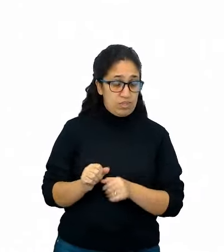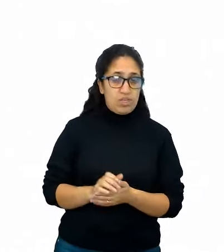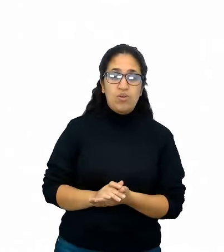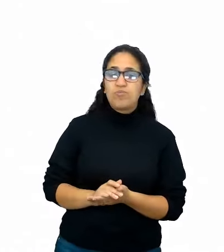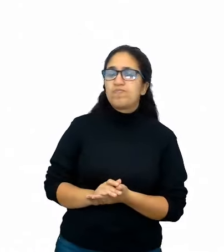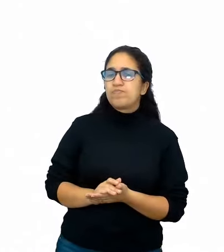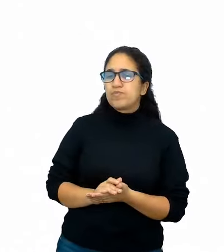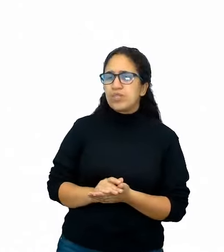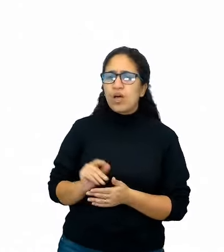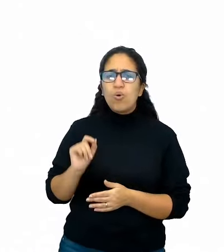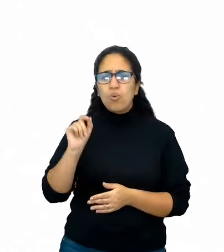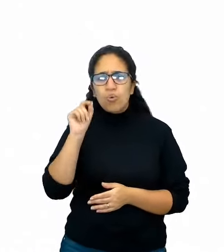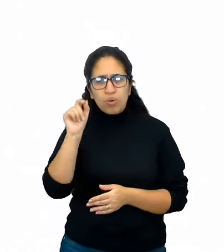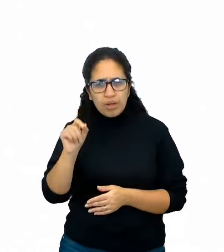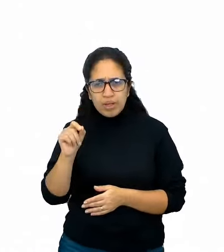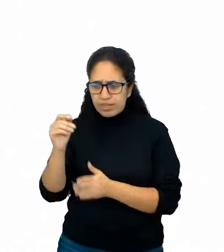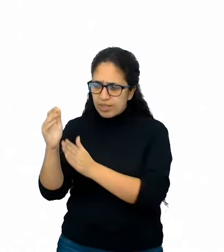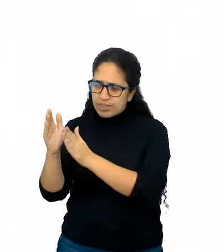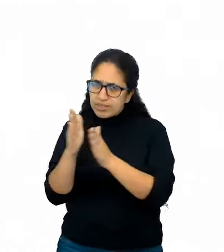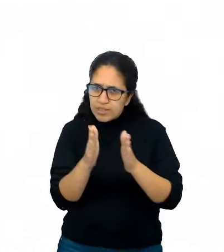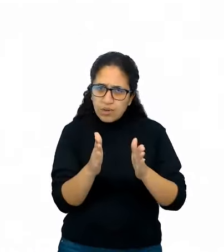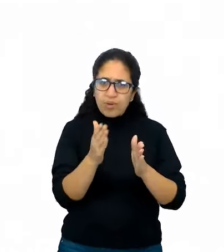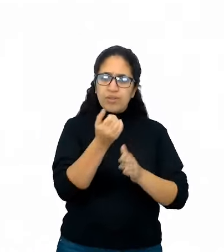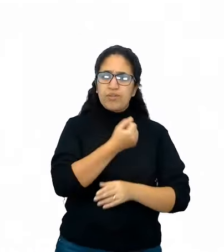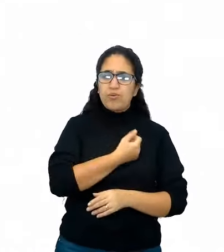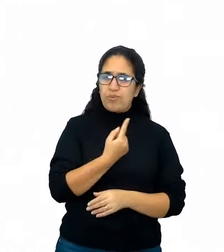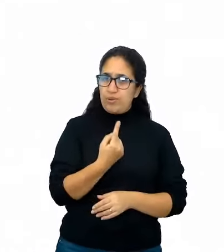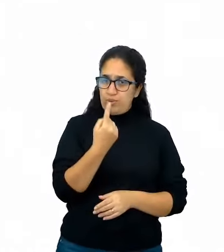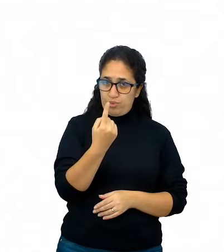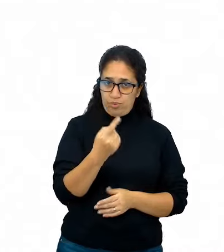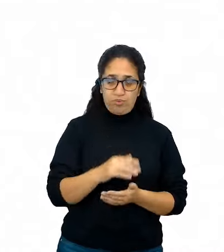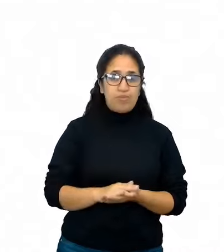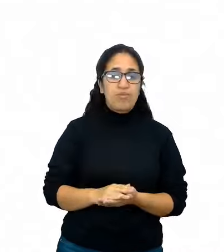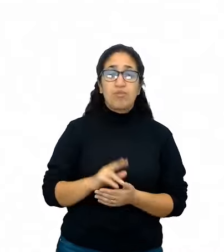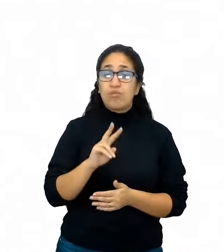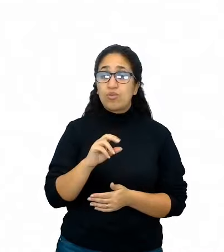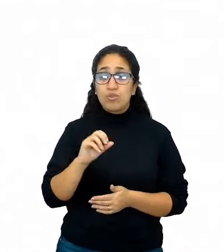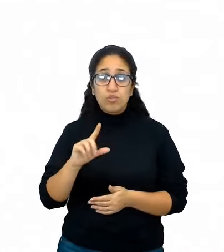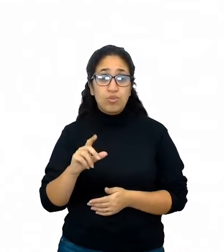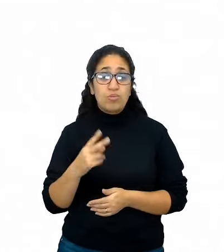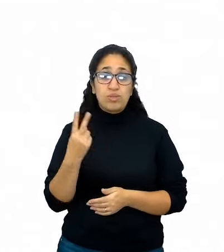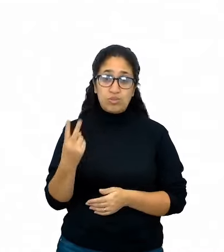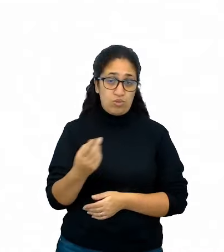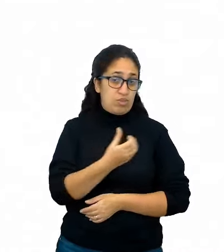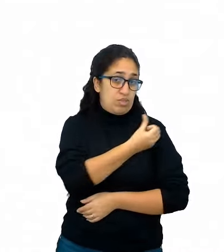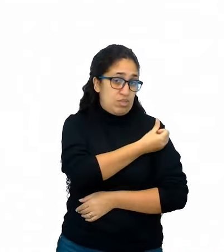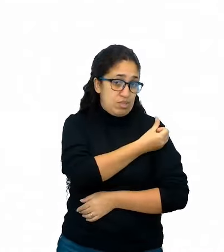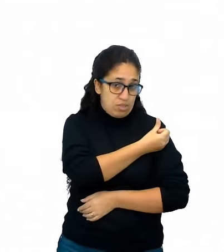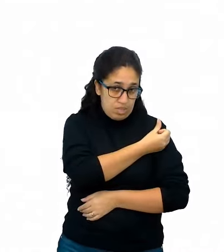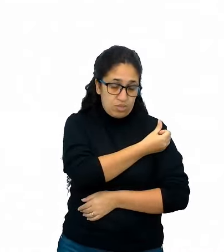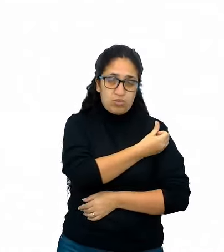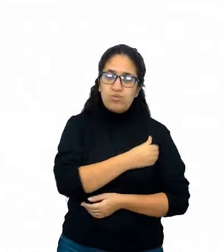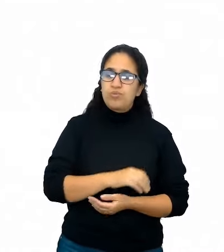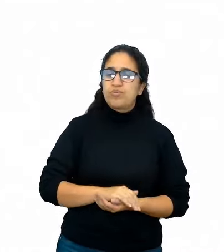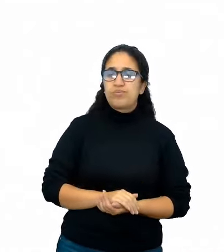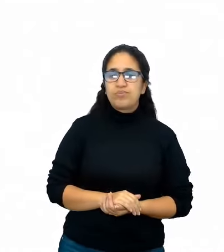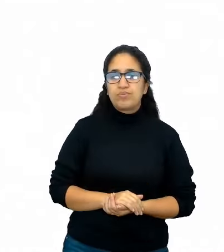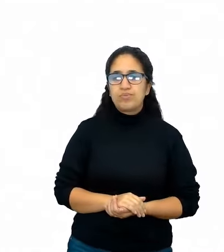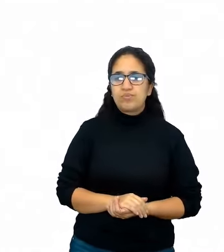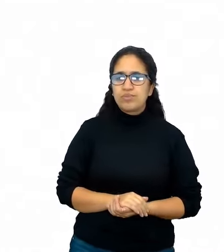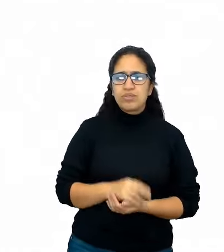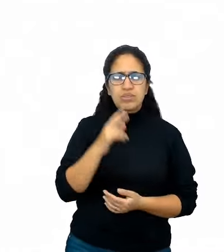nossa intenção é explorar a sequência de atividade 1 do volume 2 do sexto ano do ensino fundamental,